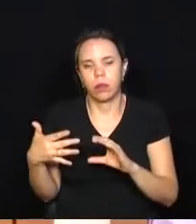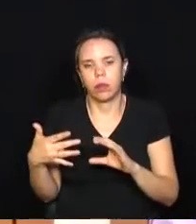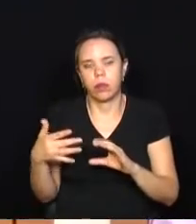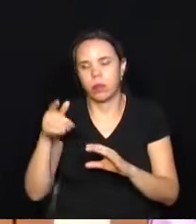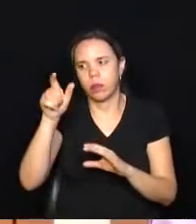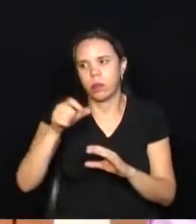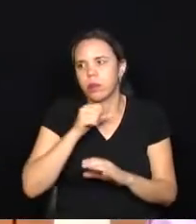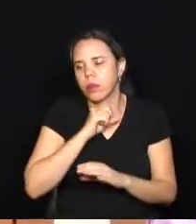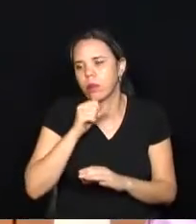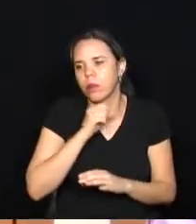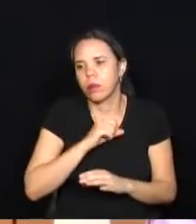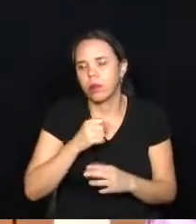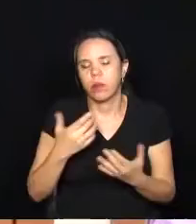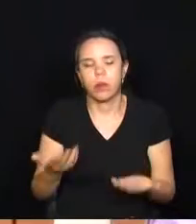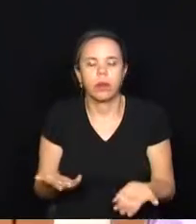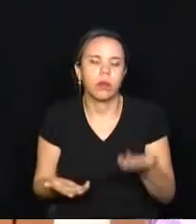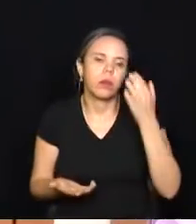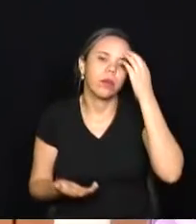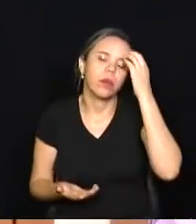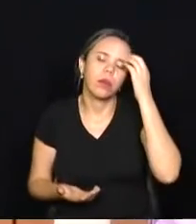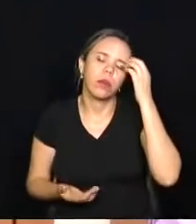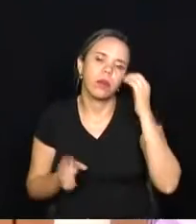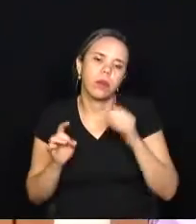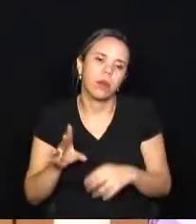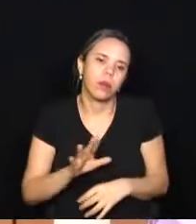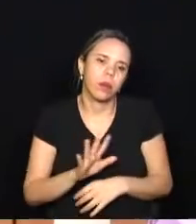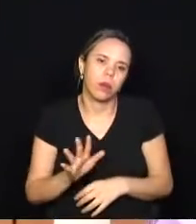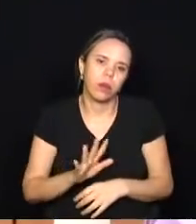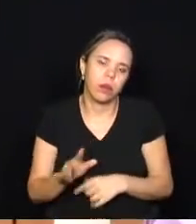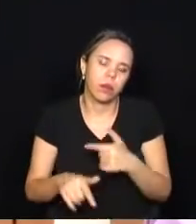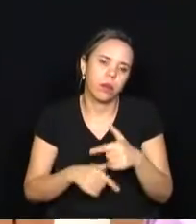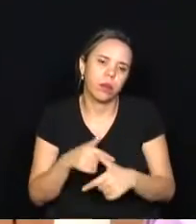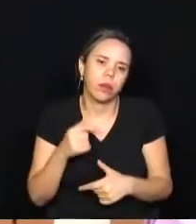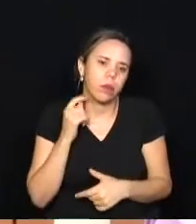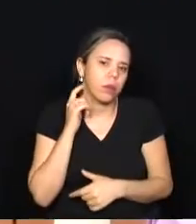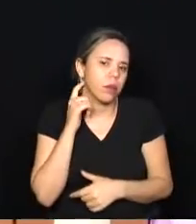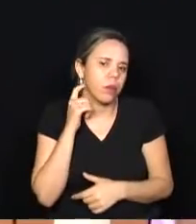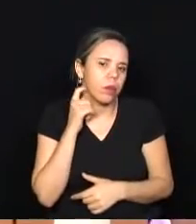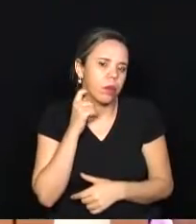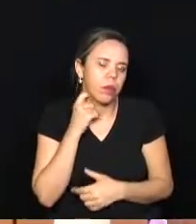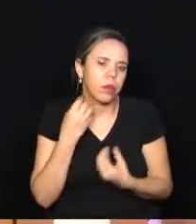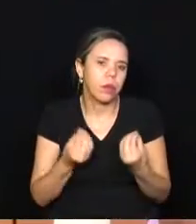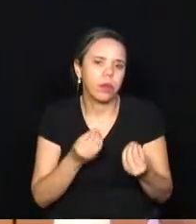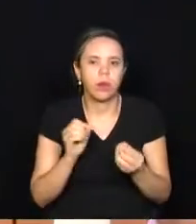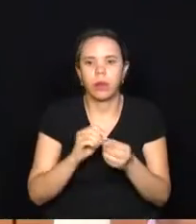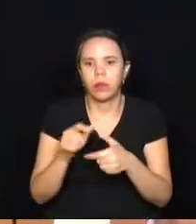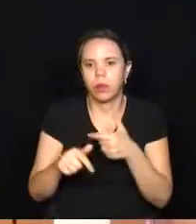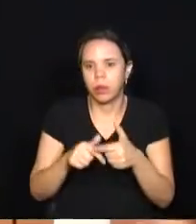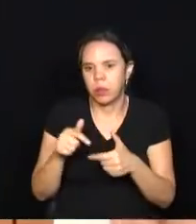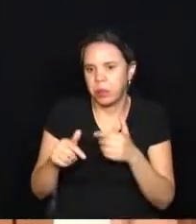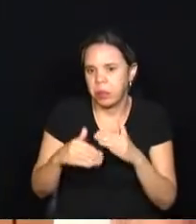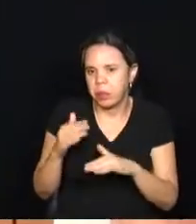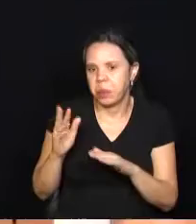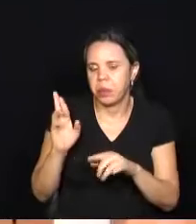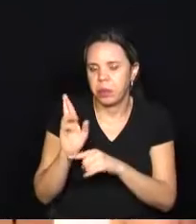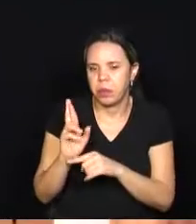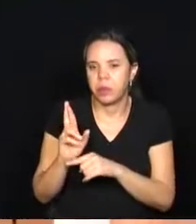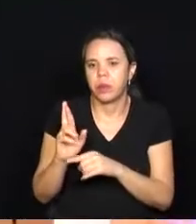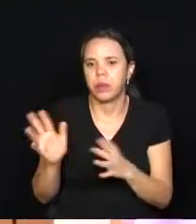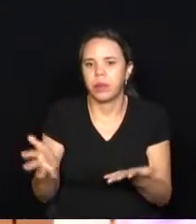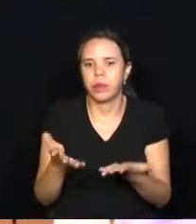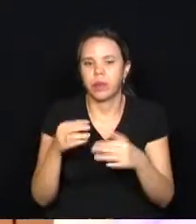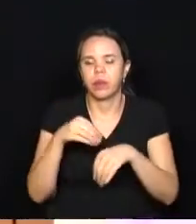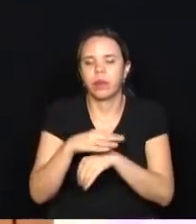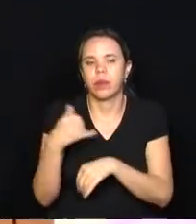pessoa idosa. Né? Inclusive, eu falei, não só isso, a questão até de trabalho. Né? Como é que o trabalho é referenciado por uma